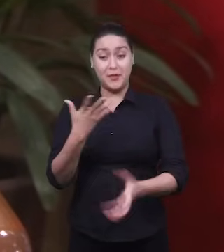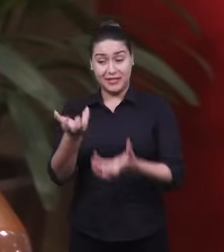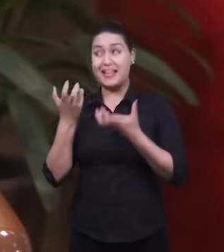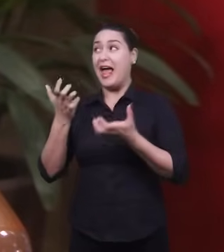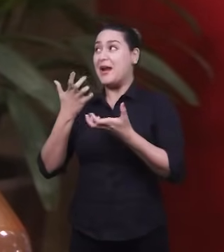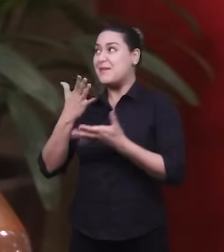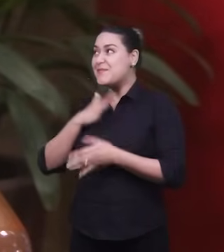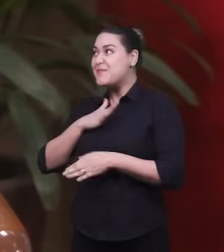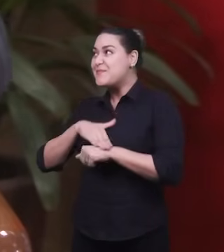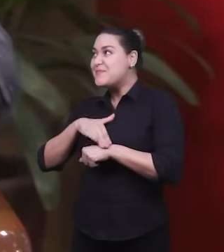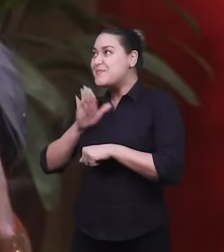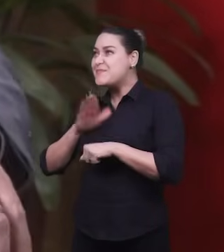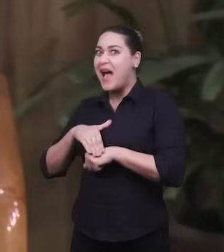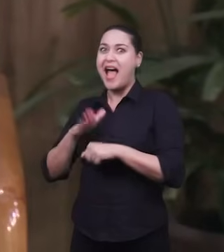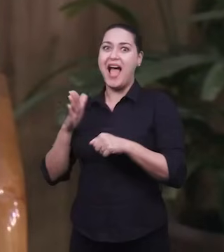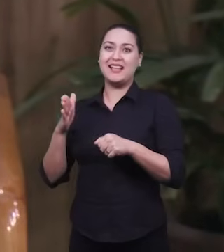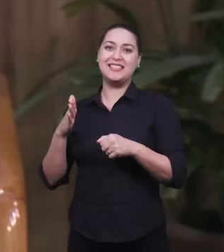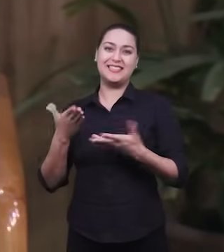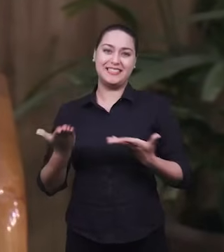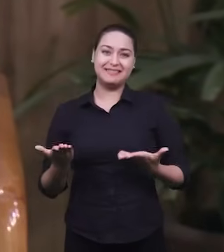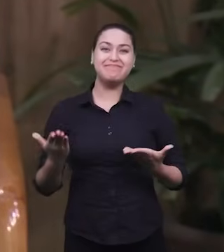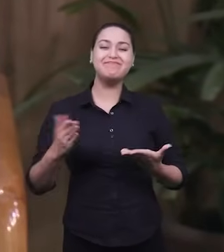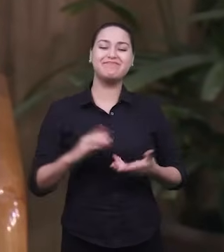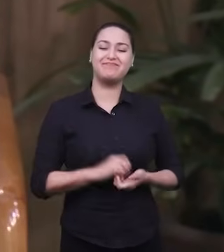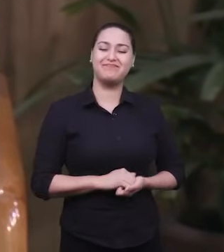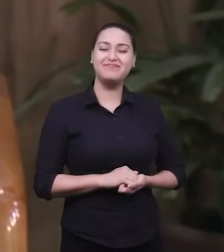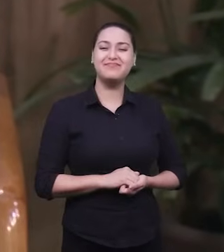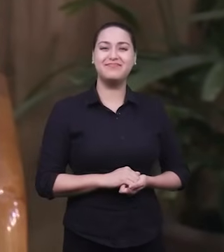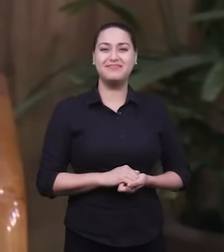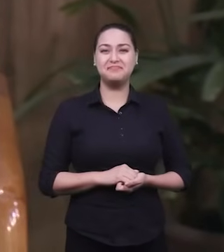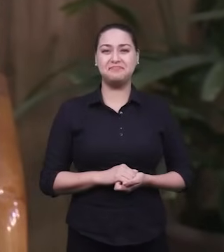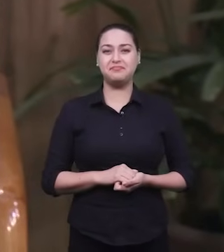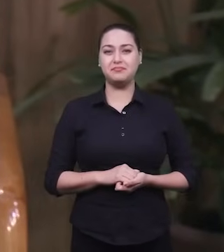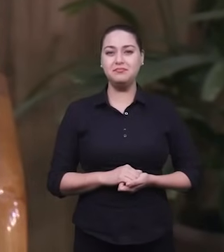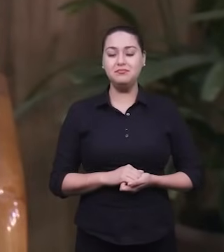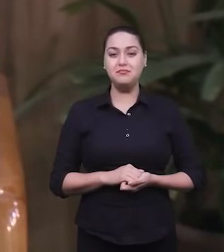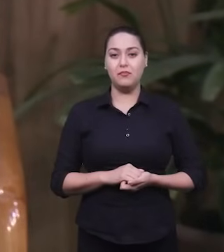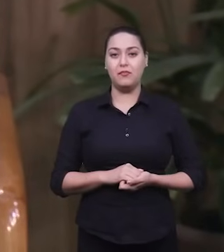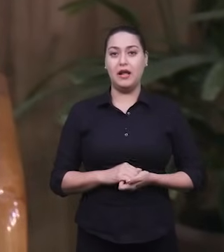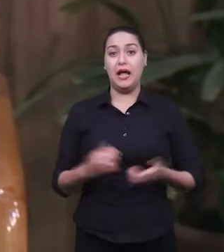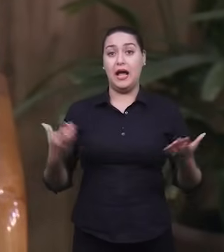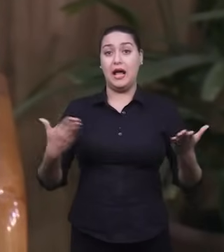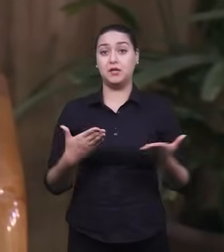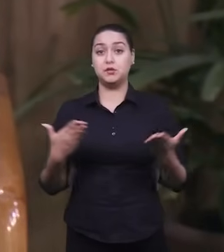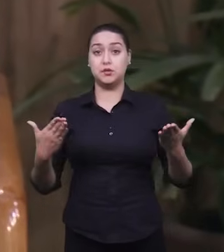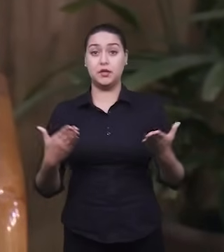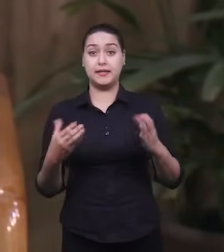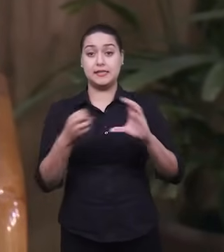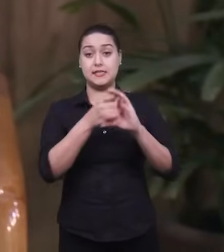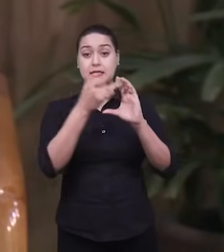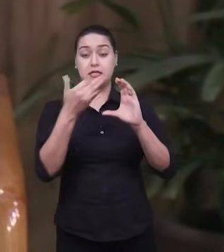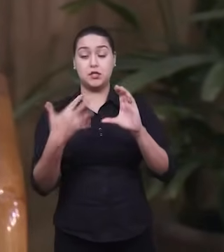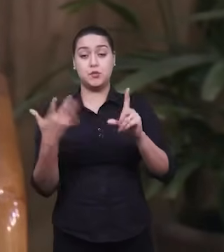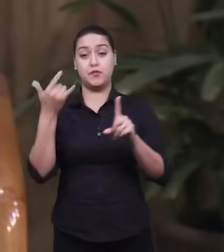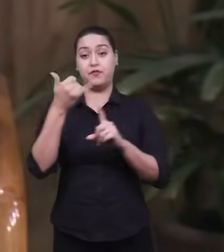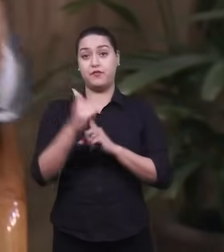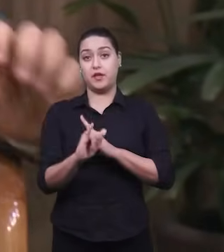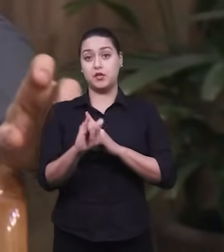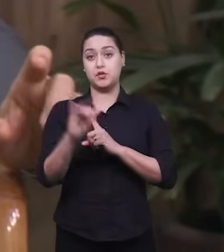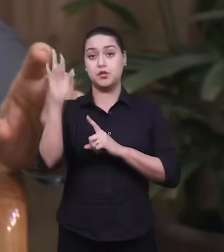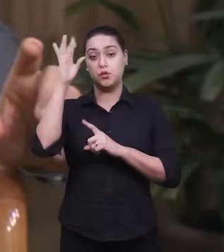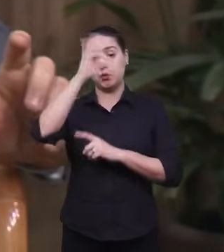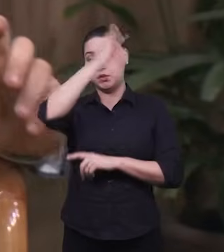mais do Senhor, quer mais do Espírito. Muito bem. Nós vamos agora ver algumas figuras proféticas do Espírito Santo dentro do livro